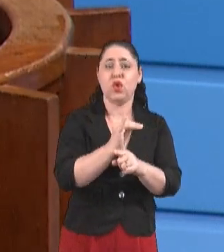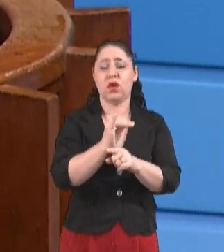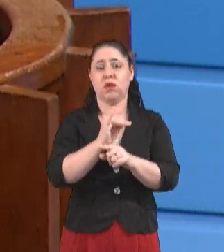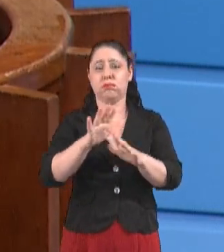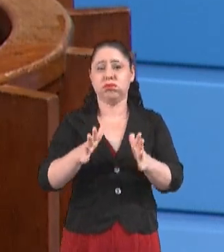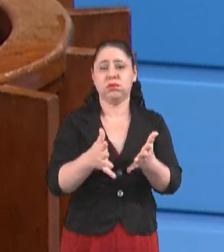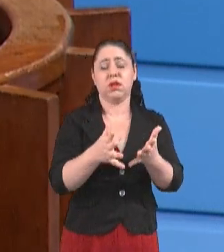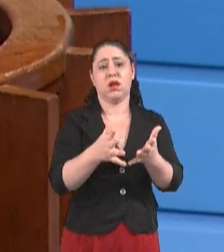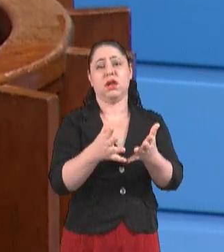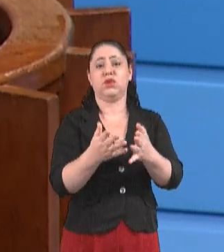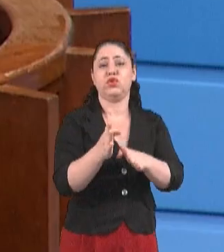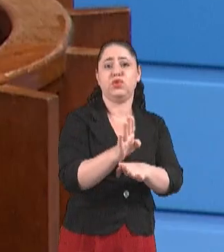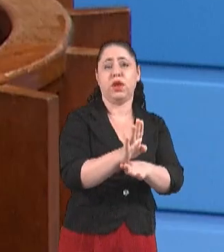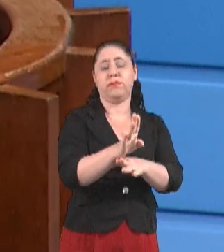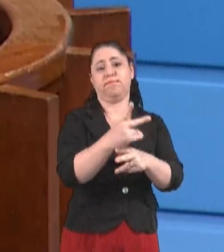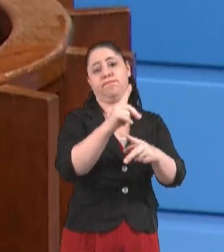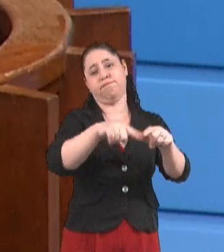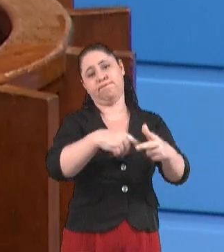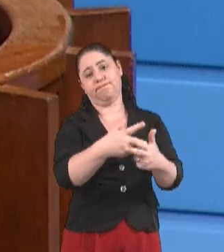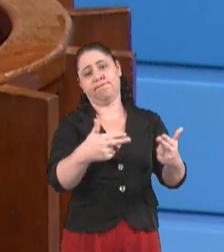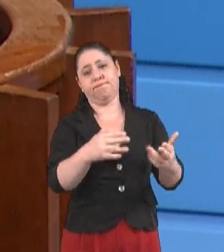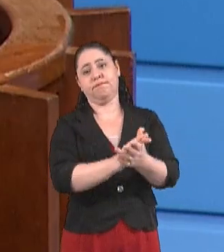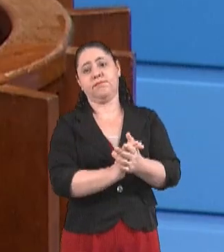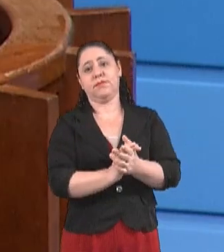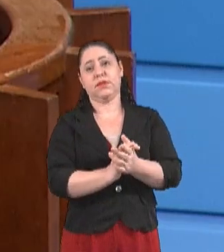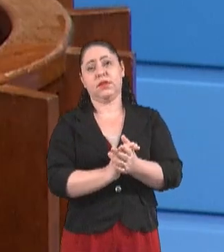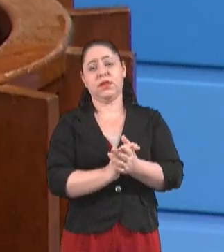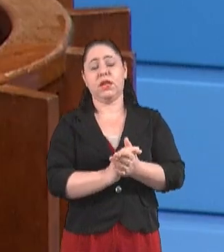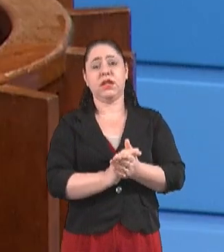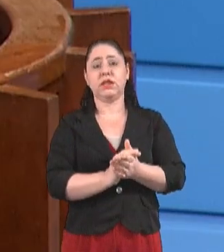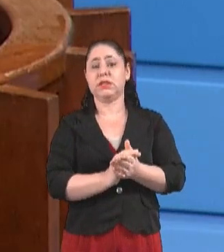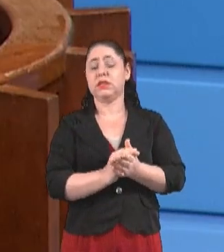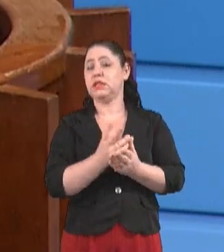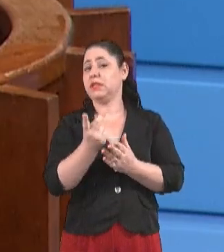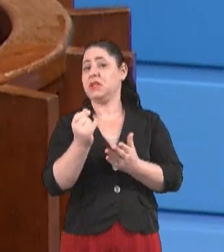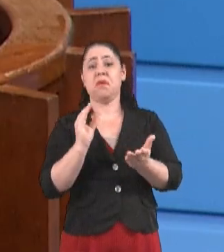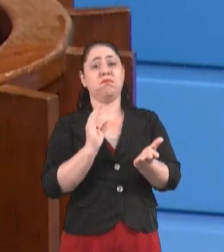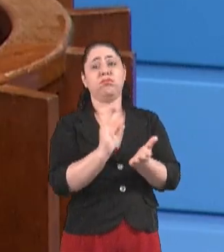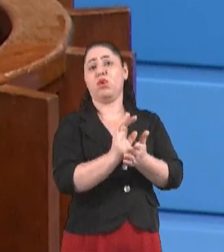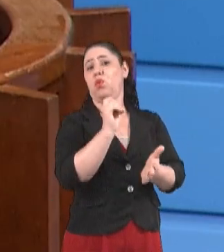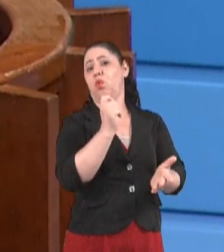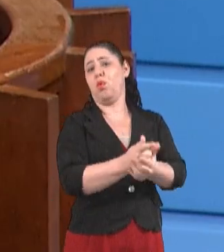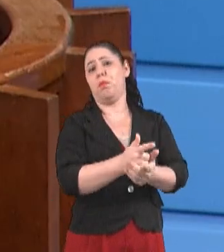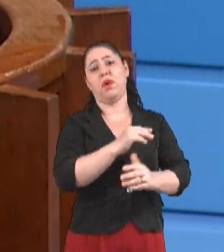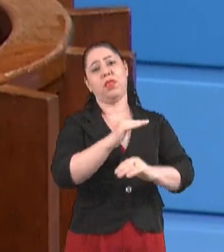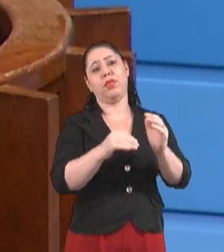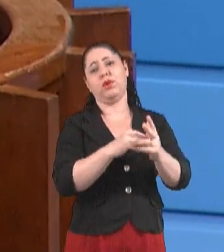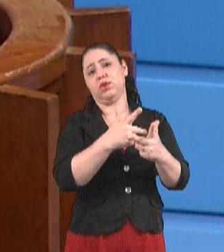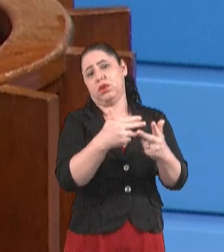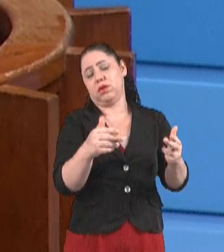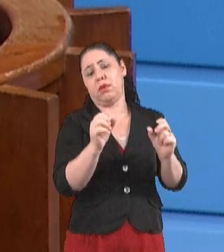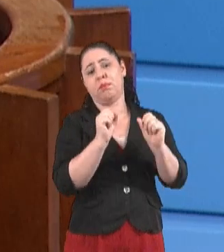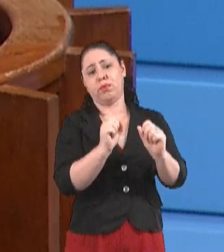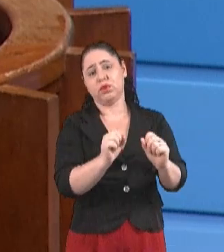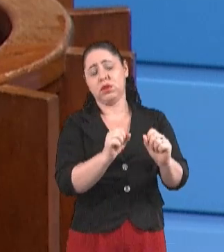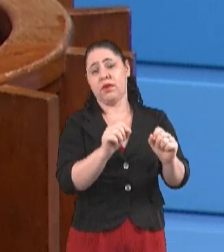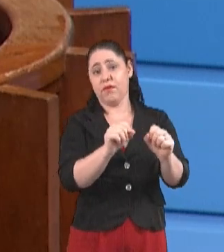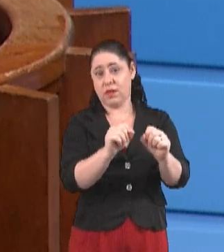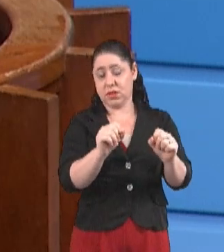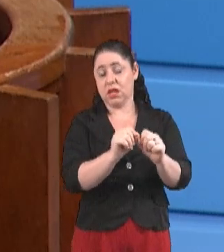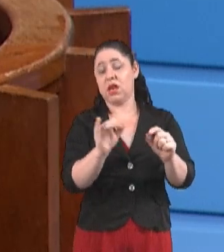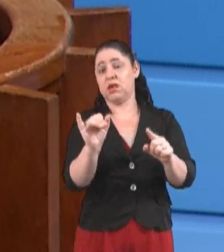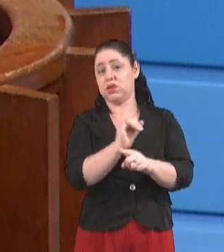instrumentalizar esses conselhos tutelares. Nós temos que dar condições a esses conselhos tutelares poderem